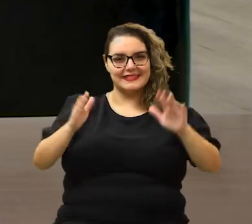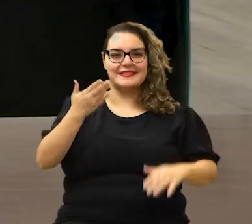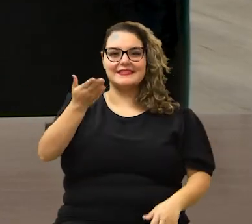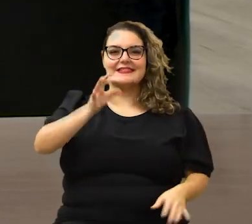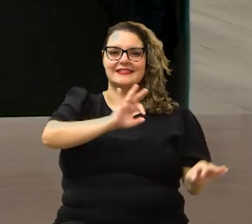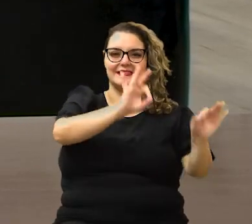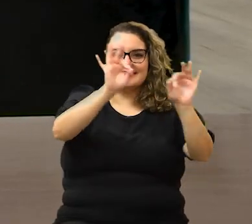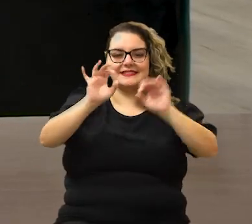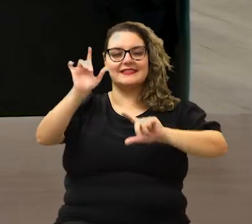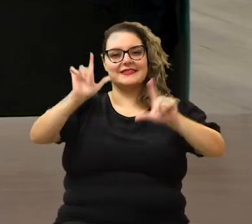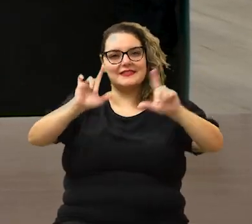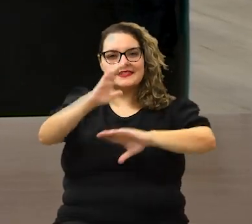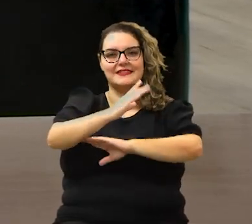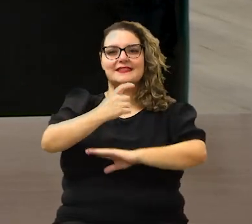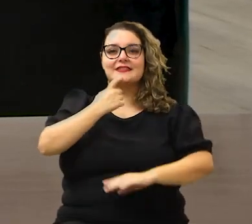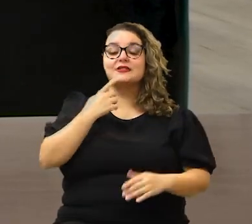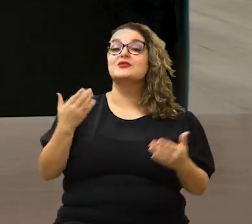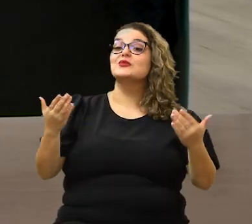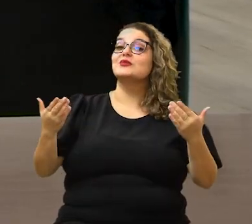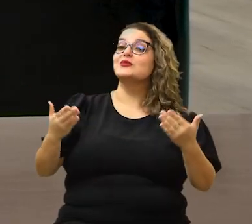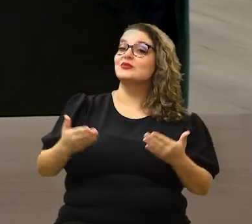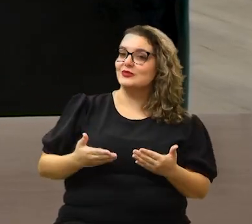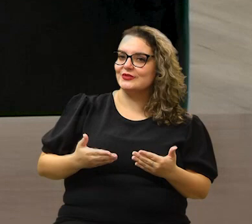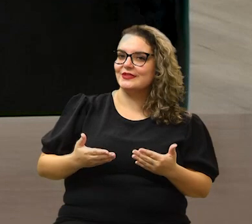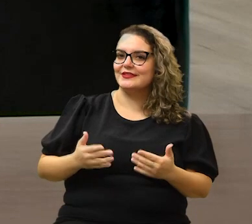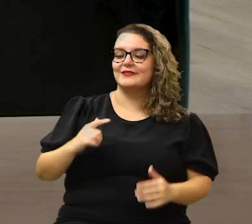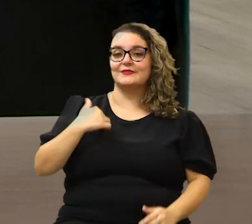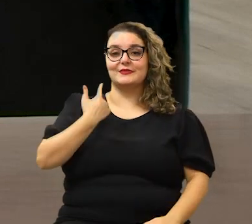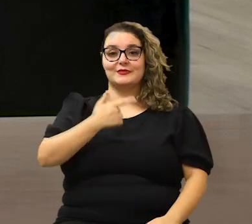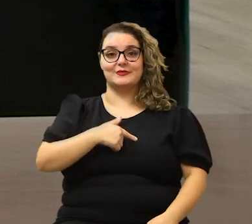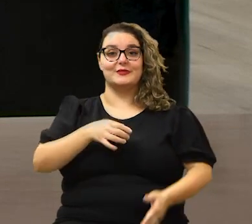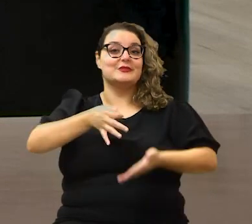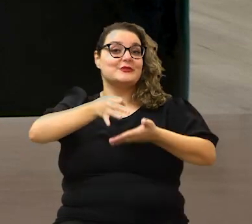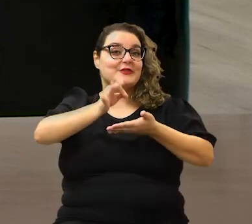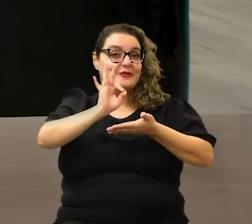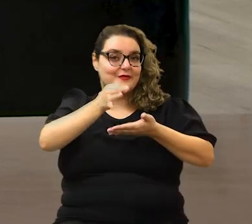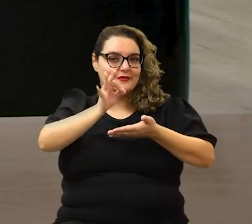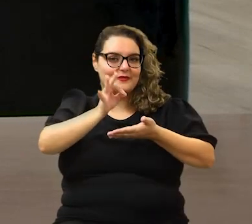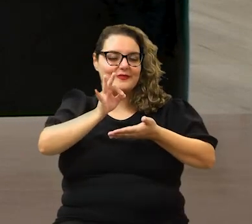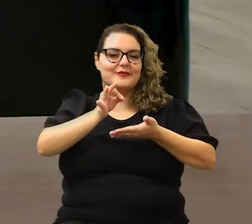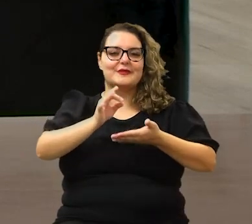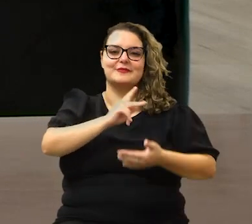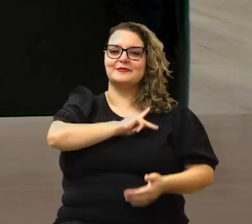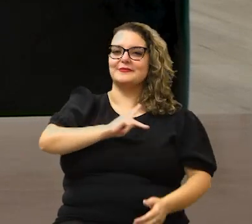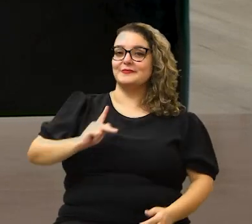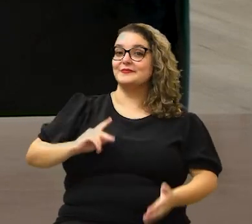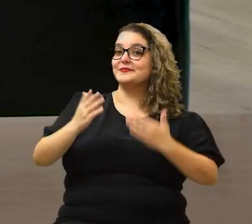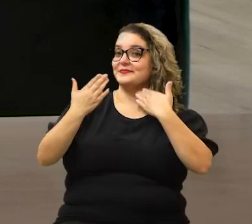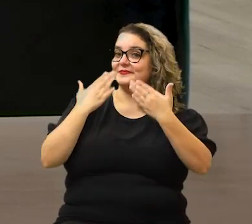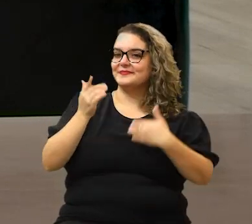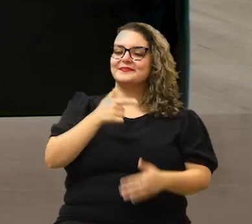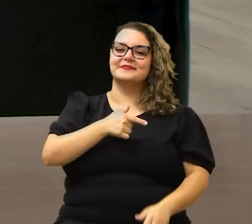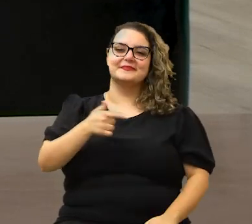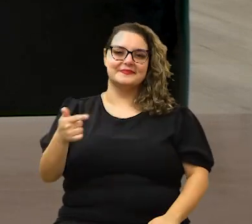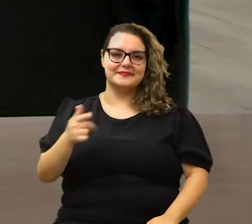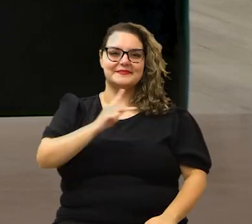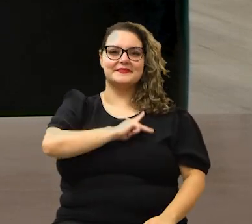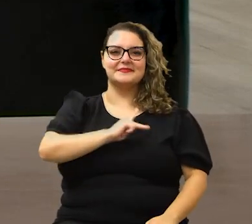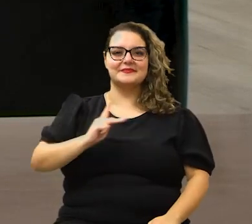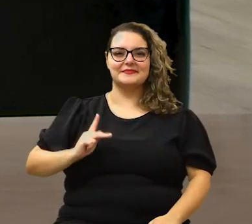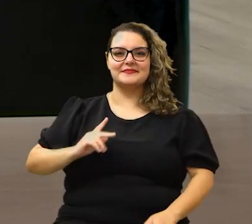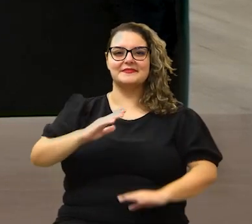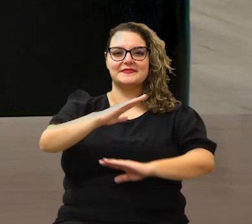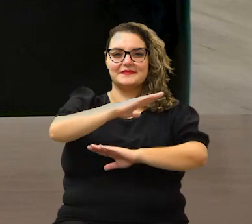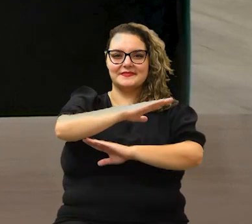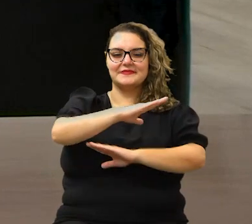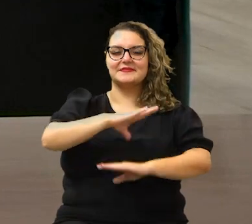Olá, você que assiste a TV Câmara Campinas, a partir de agora a gente está com Café com o Presidente, aquele bate-papo semanal com o presidente